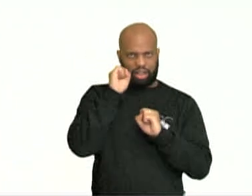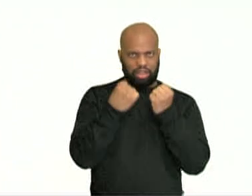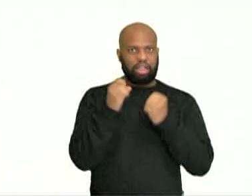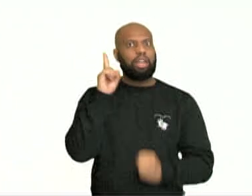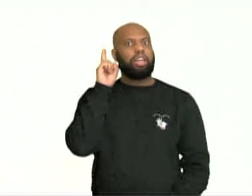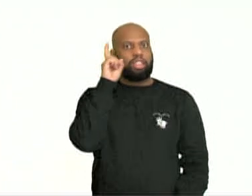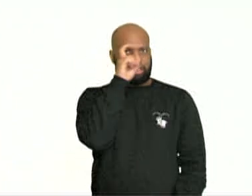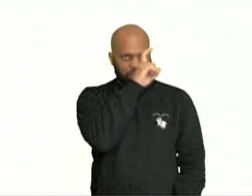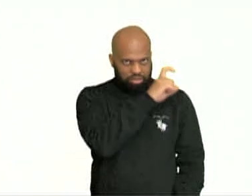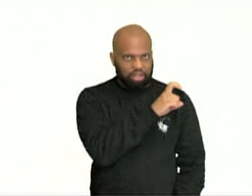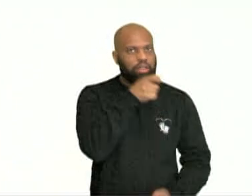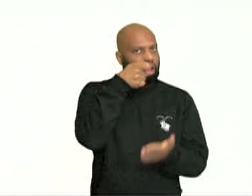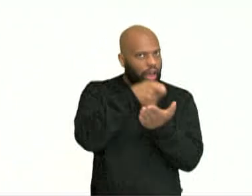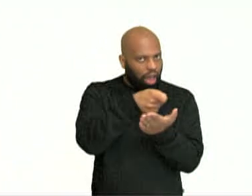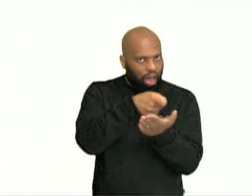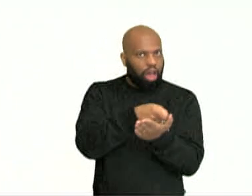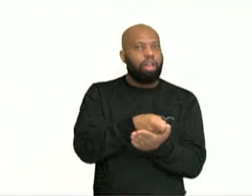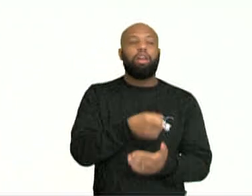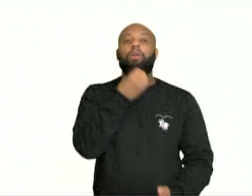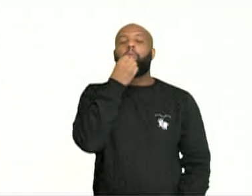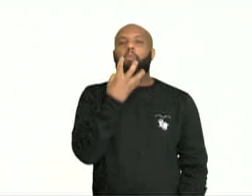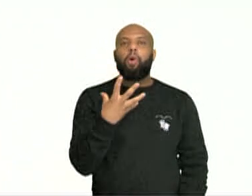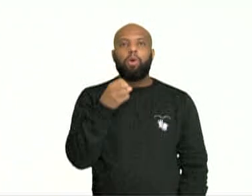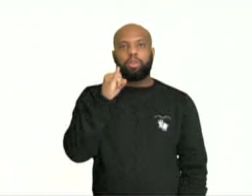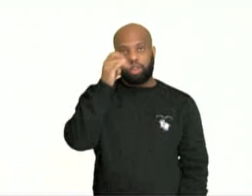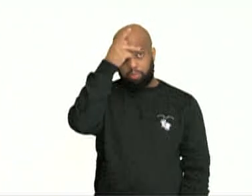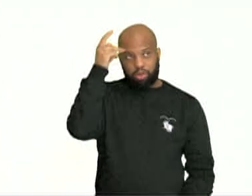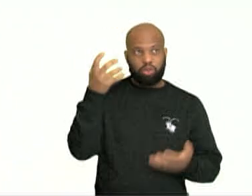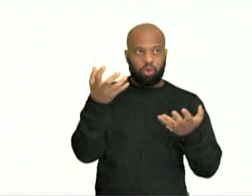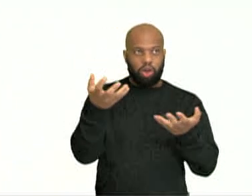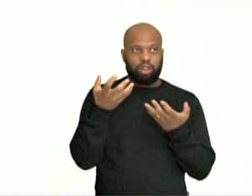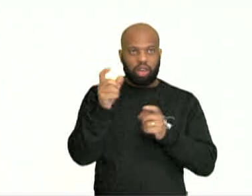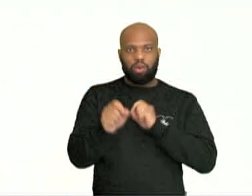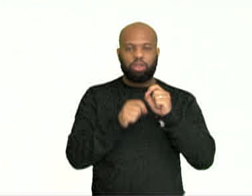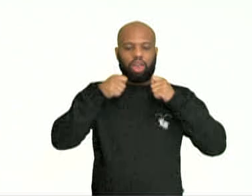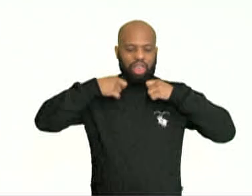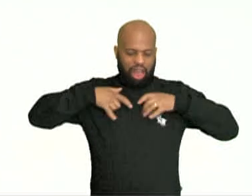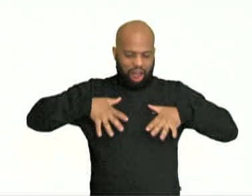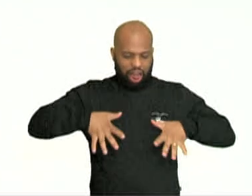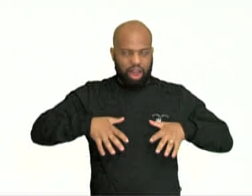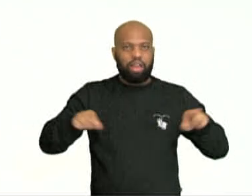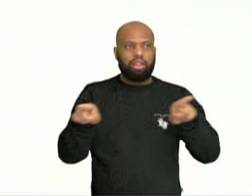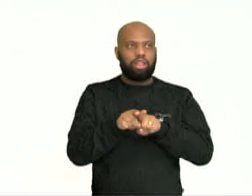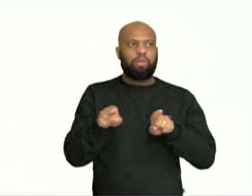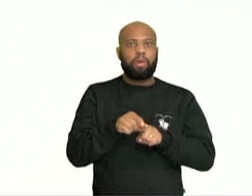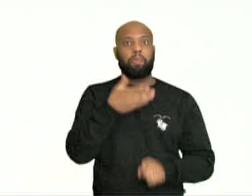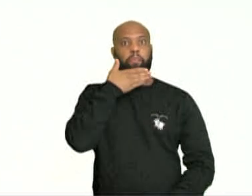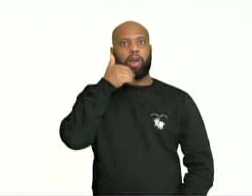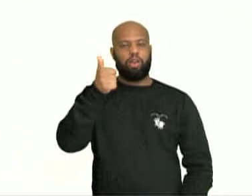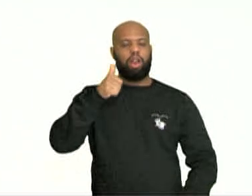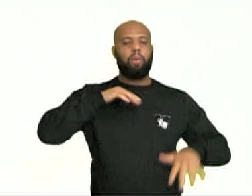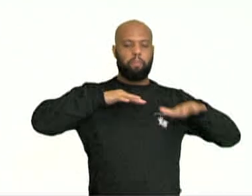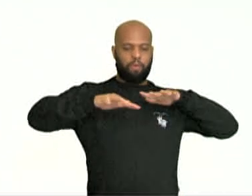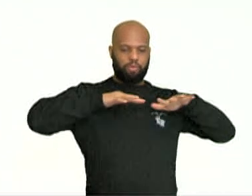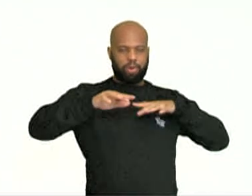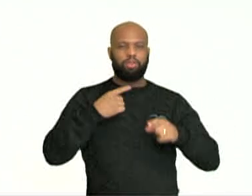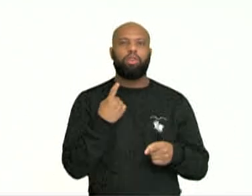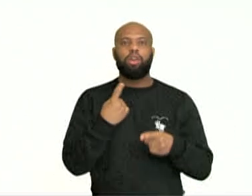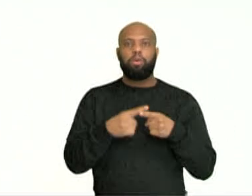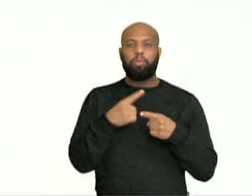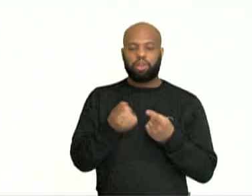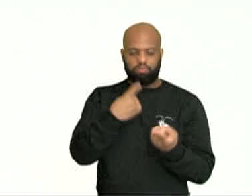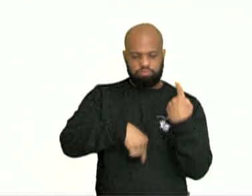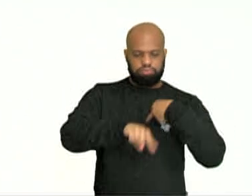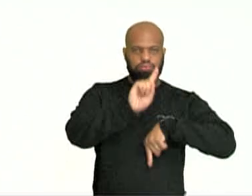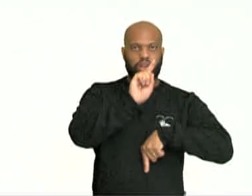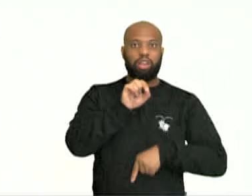e exigentes. Ele é uma ótima opção para quem deseja suar a camisa e trabalhar a precisão dos movimentos, pois você somente avança